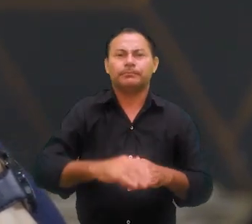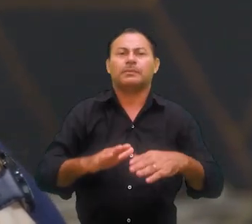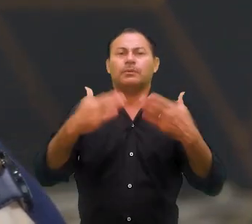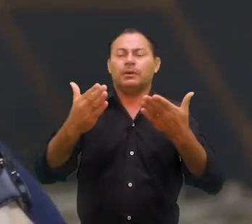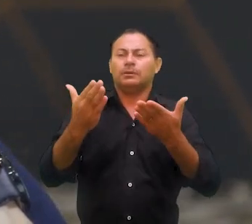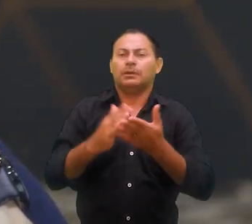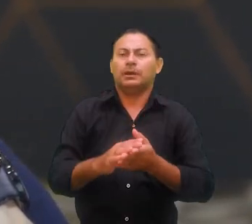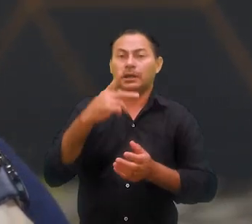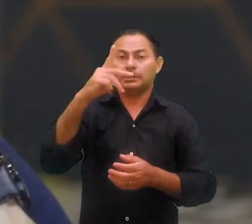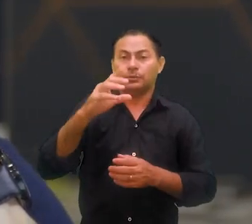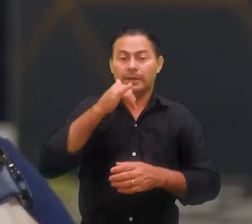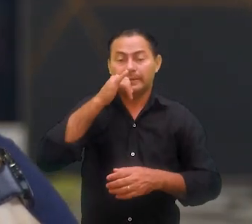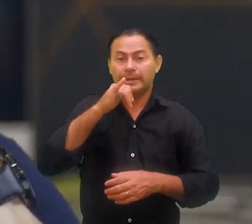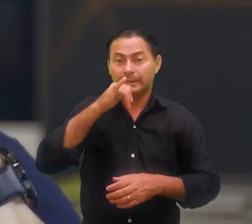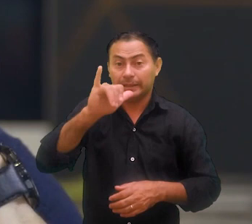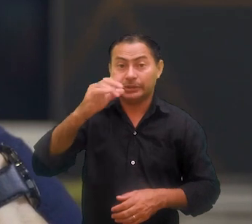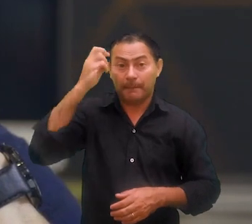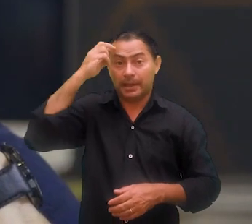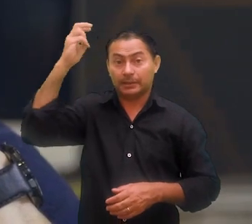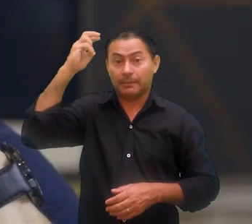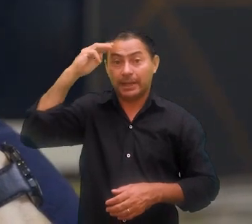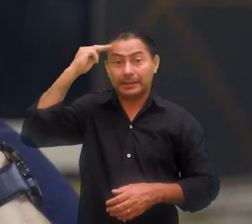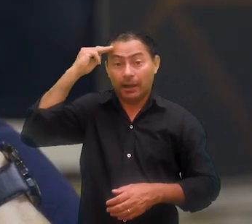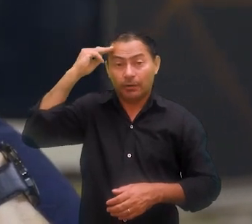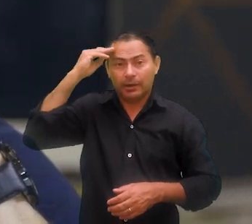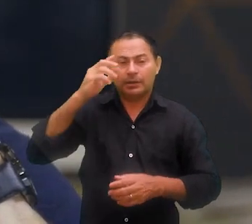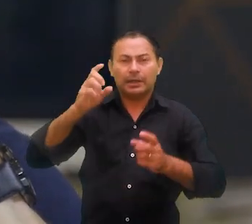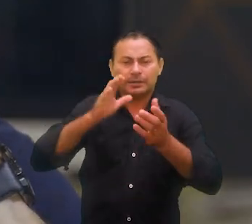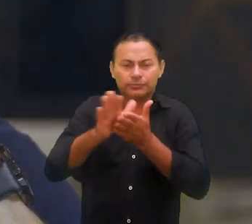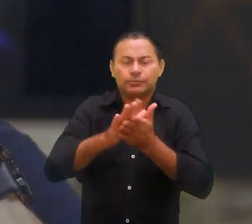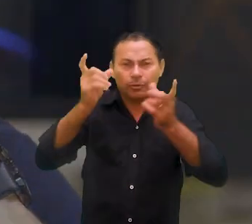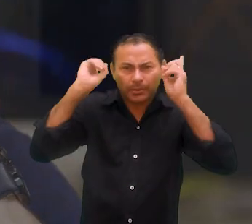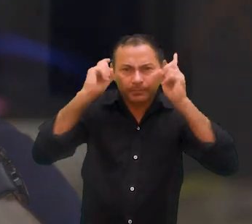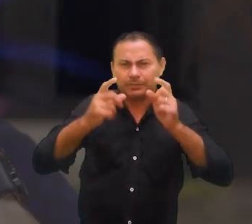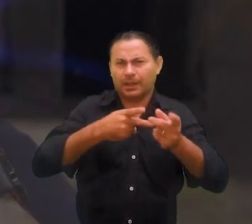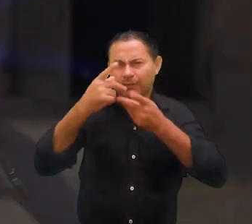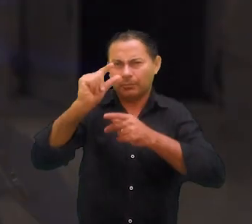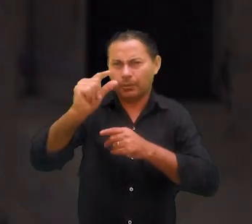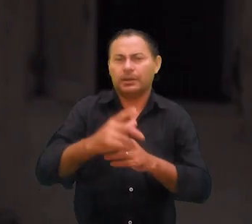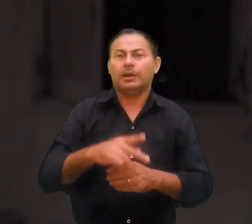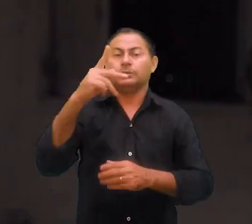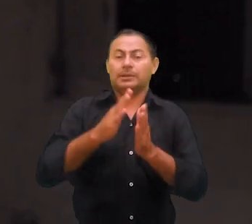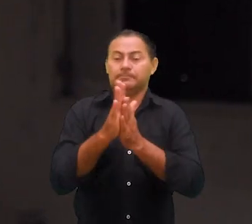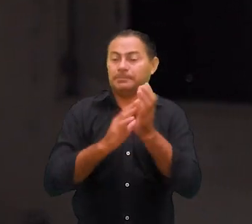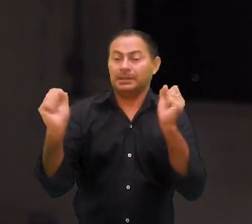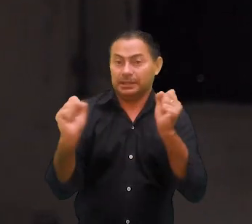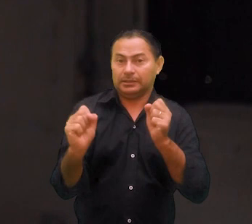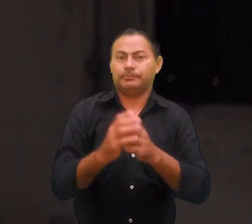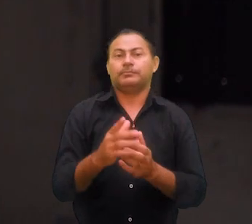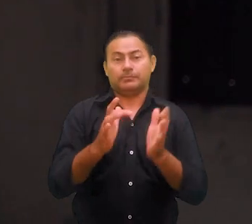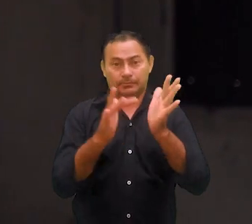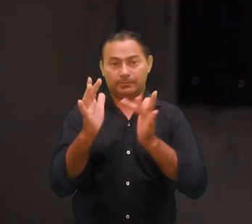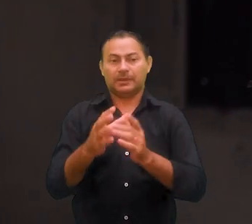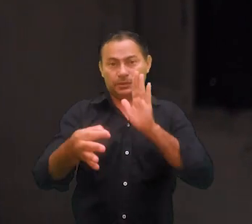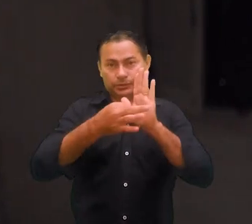dia? Quanto da sua energia mental é gasta com preocupações, hein? Vamos falar um pouco sobre sua